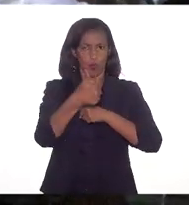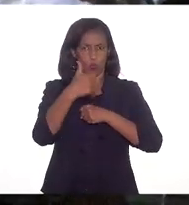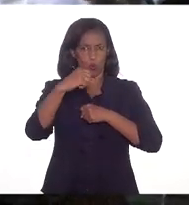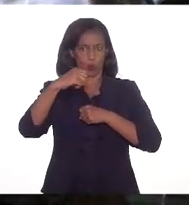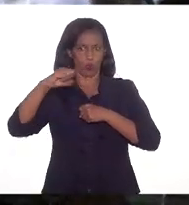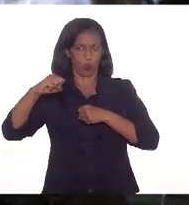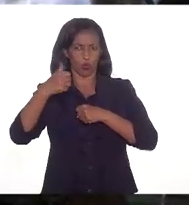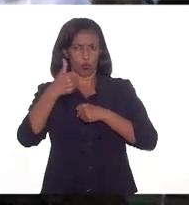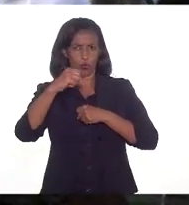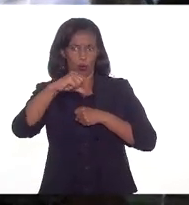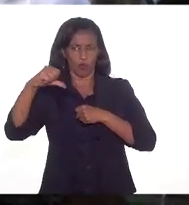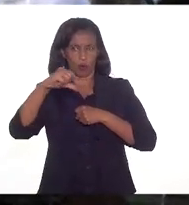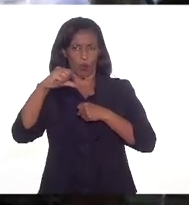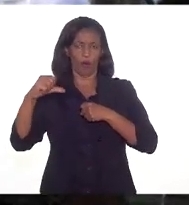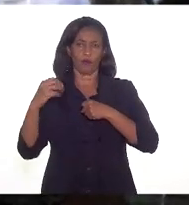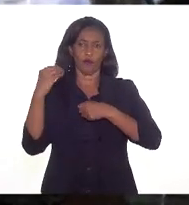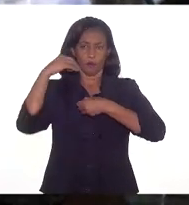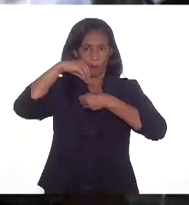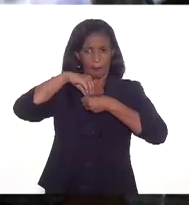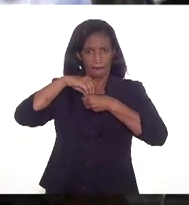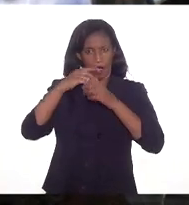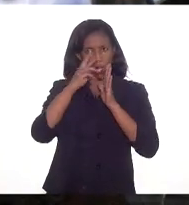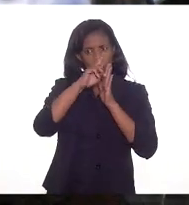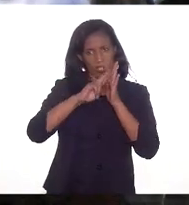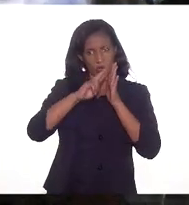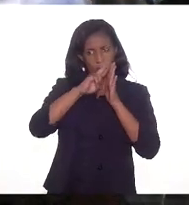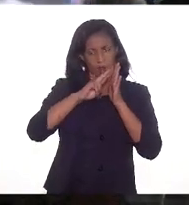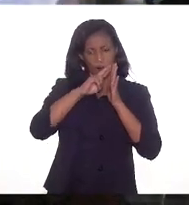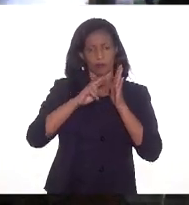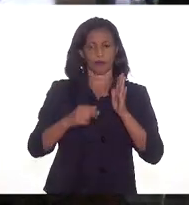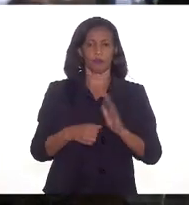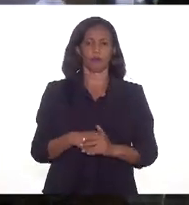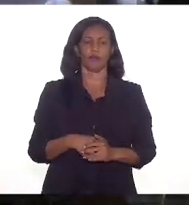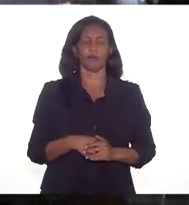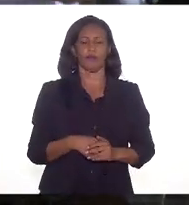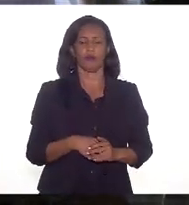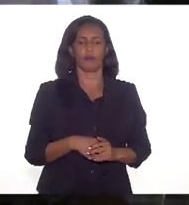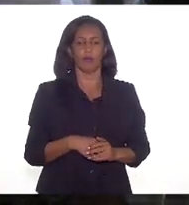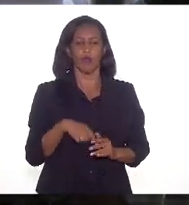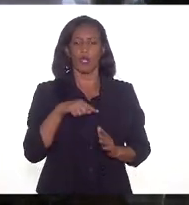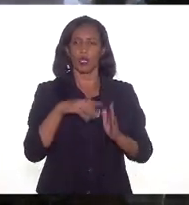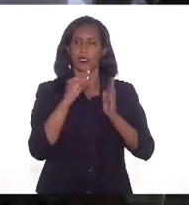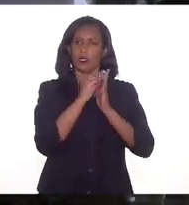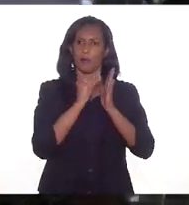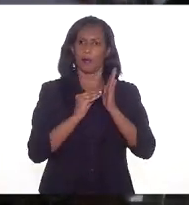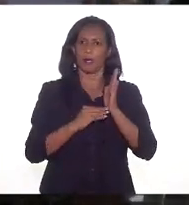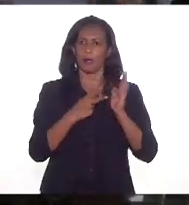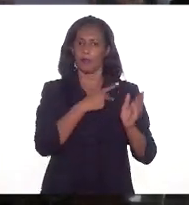198/199 do regime interno, regimento interno. Esse é o parecer, senhor presidente.